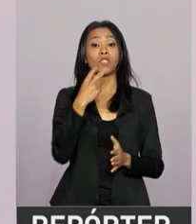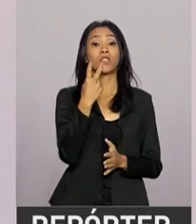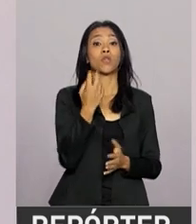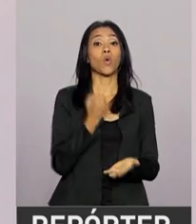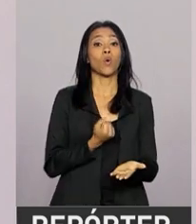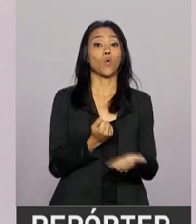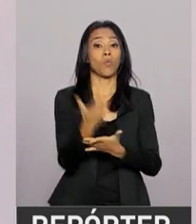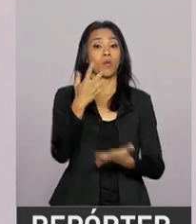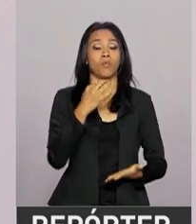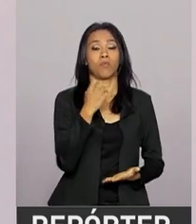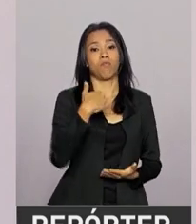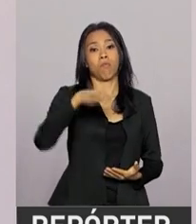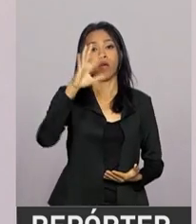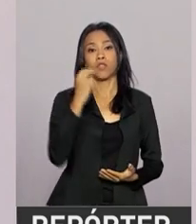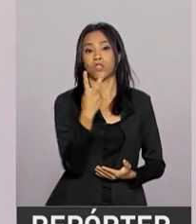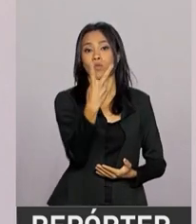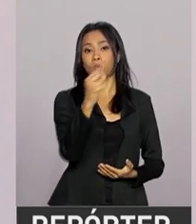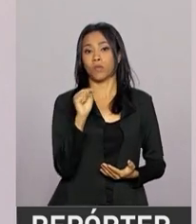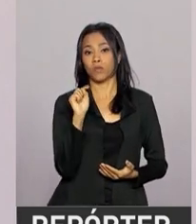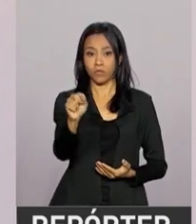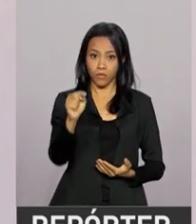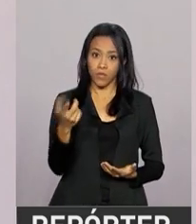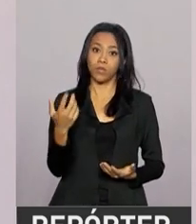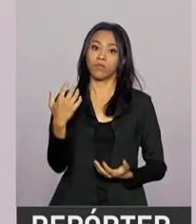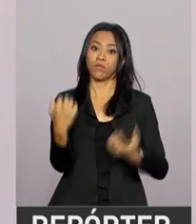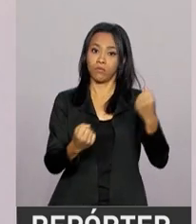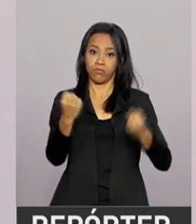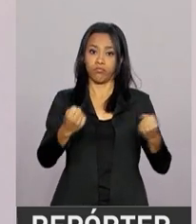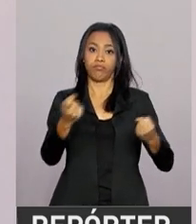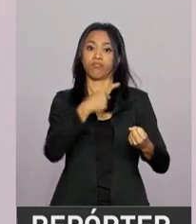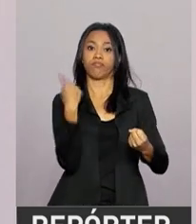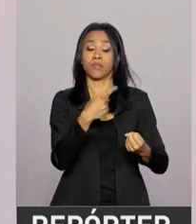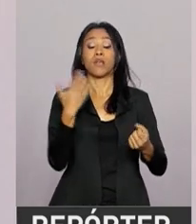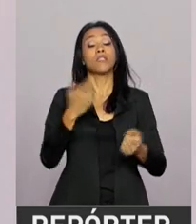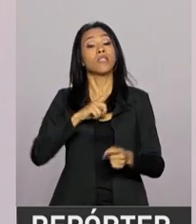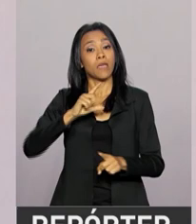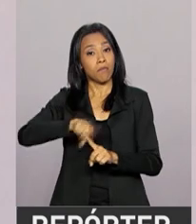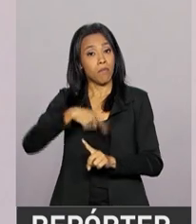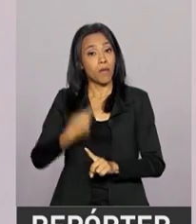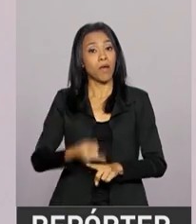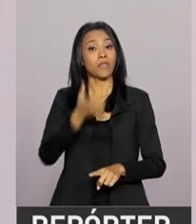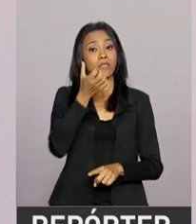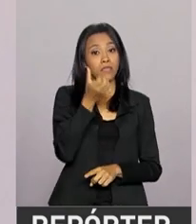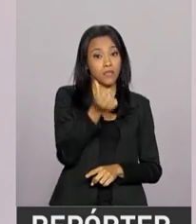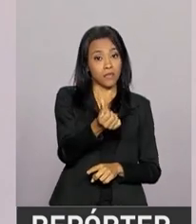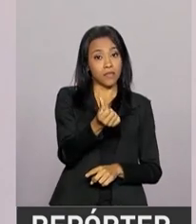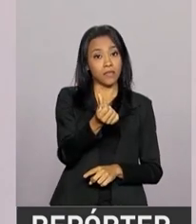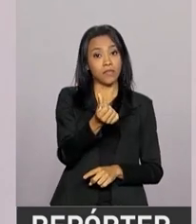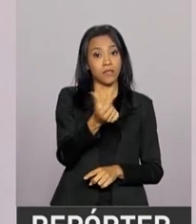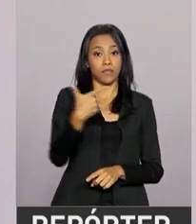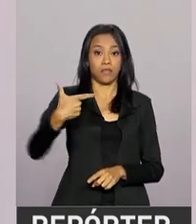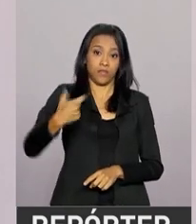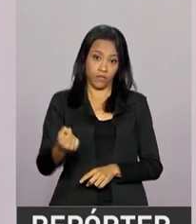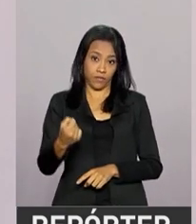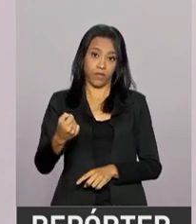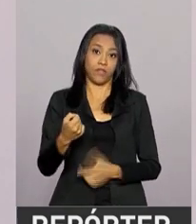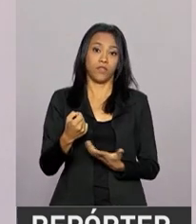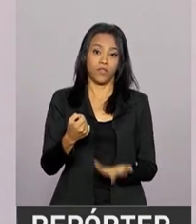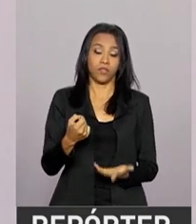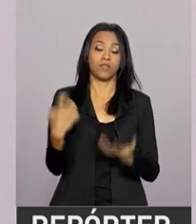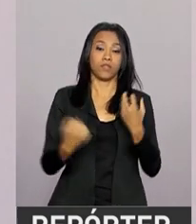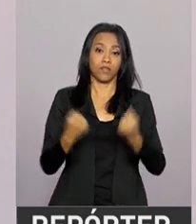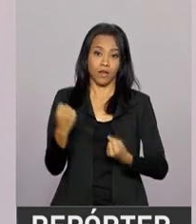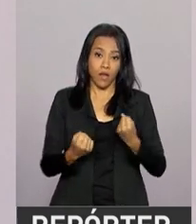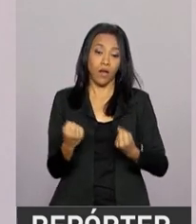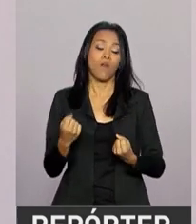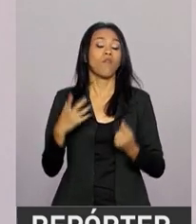e ao final deste ano com mais 620 que já estão quatro dias de preço em andamento nós teremos